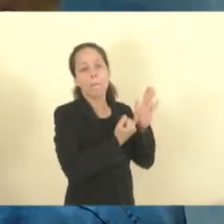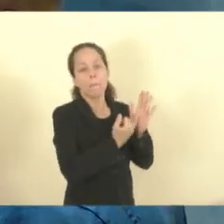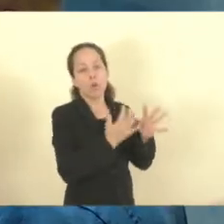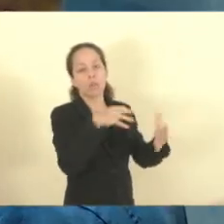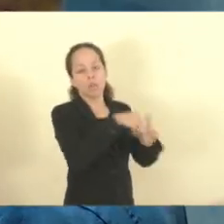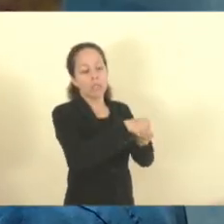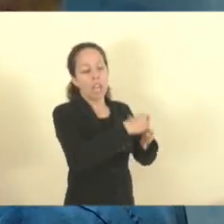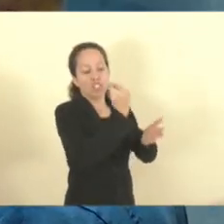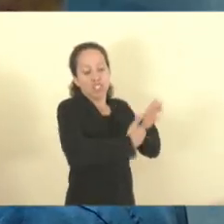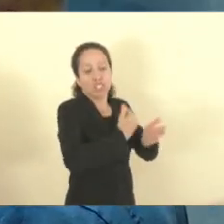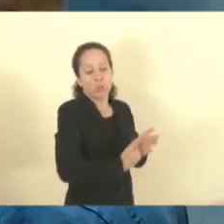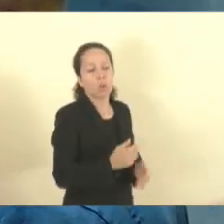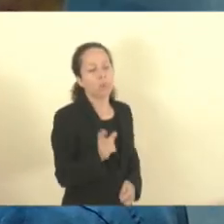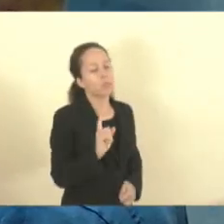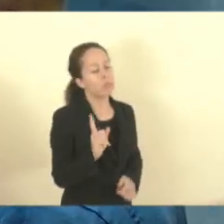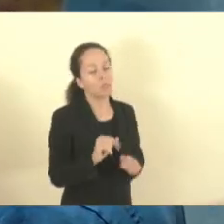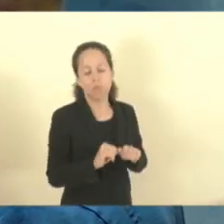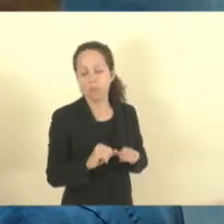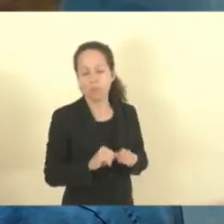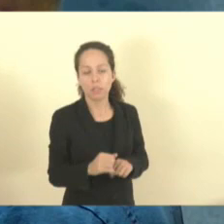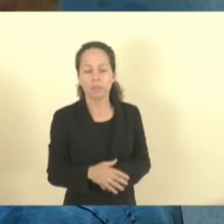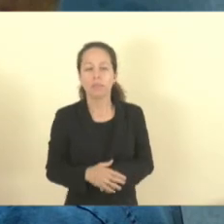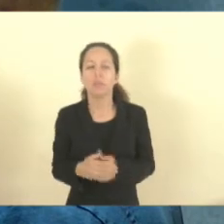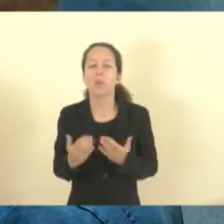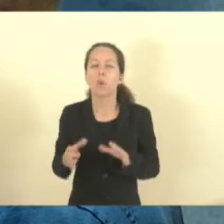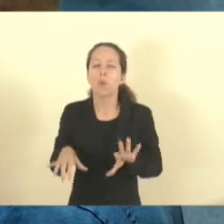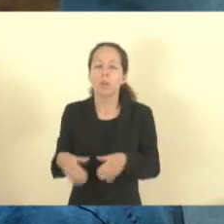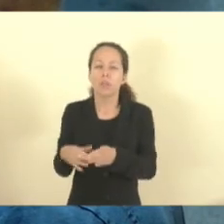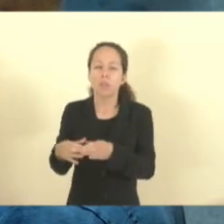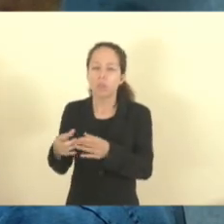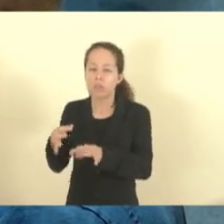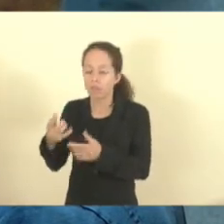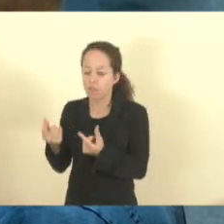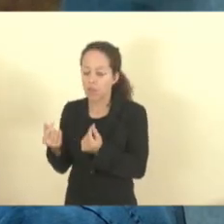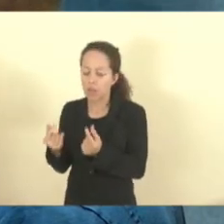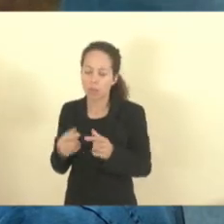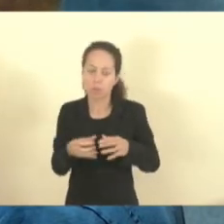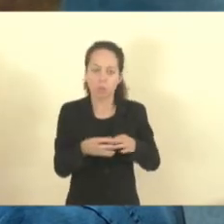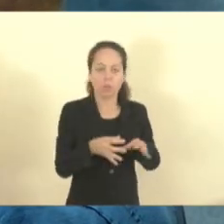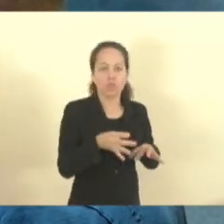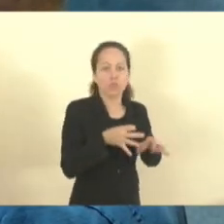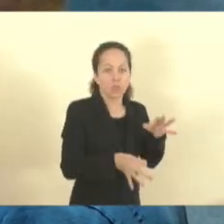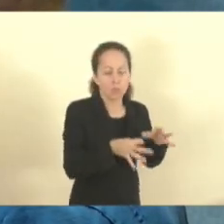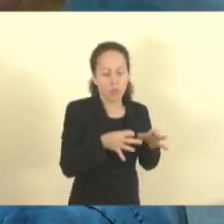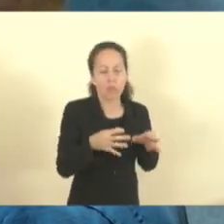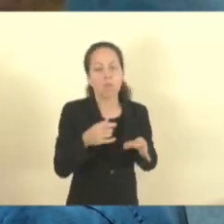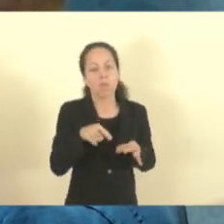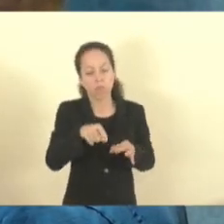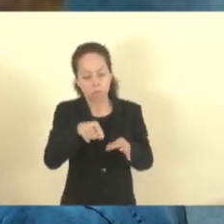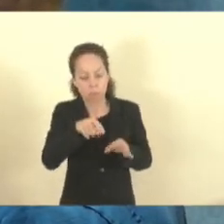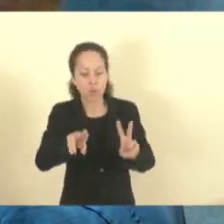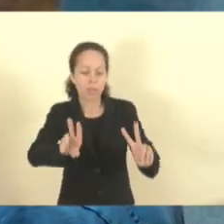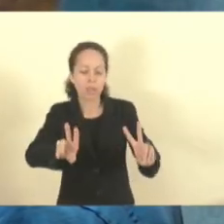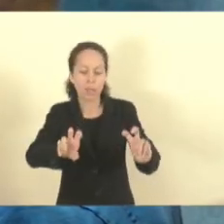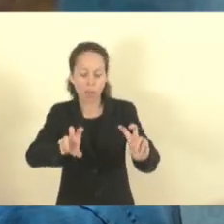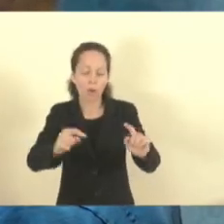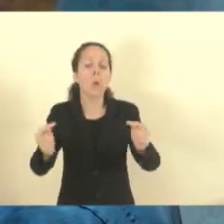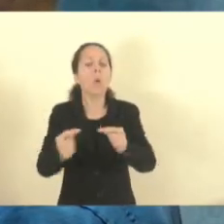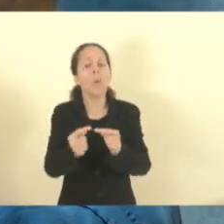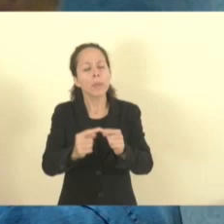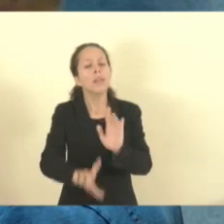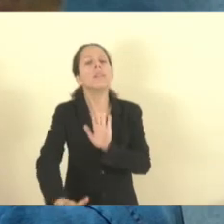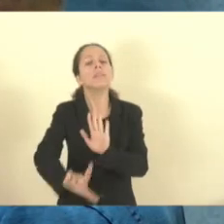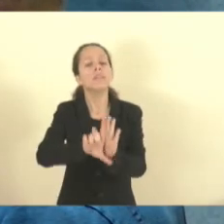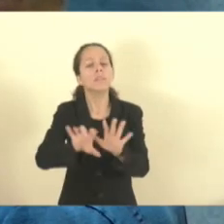presidente, na Comissão de Constituição e Justiça eu relato pela constitucionalidade, legalidade, boa técnica legislativa da matéria.